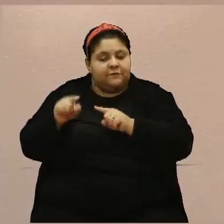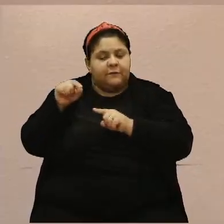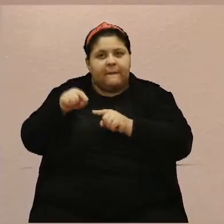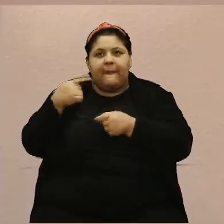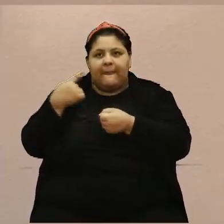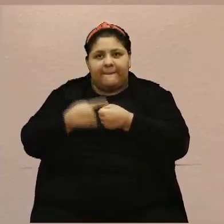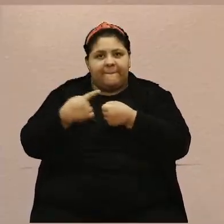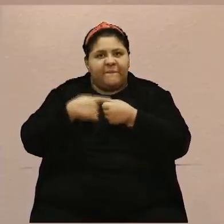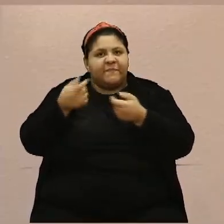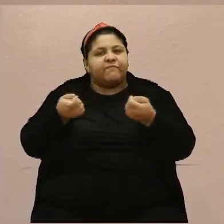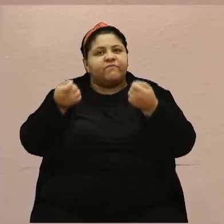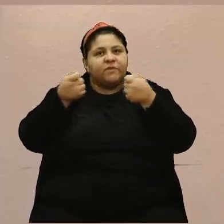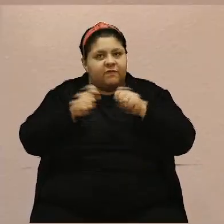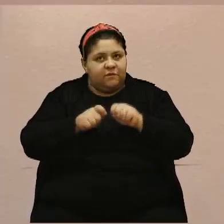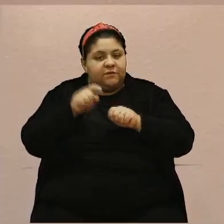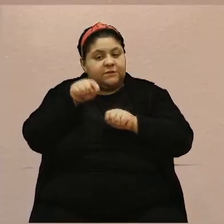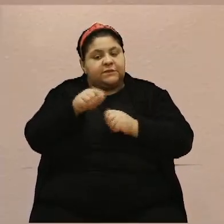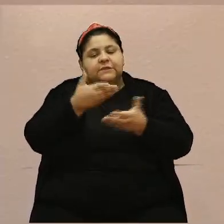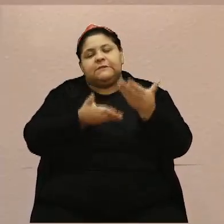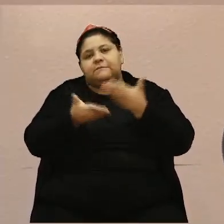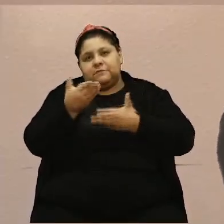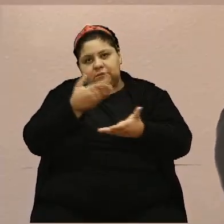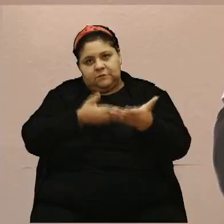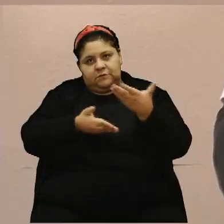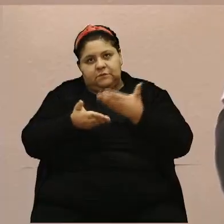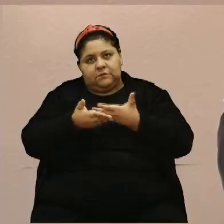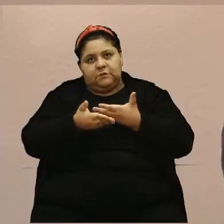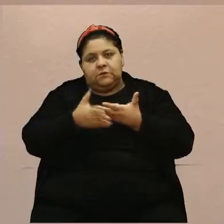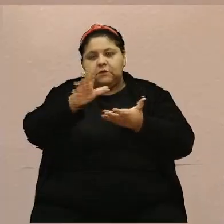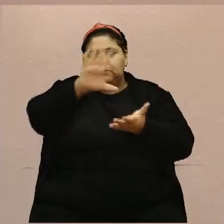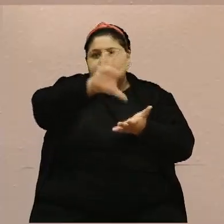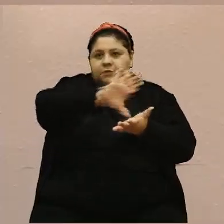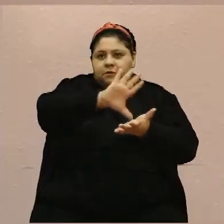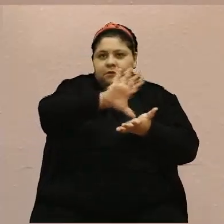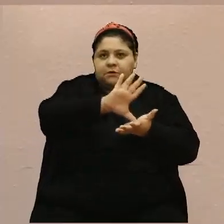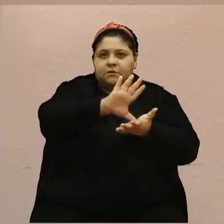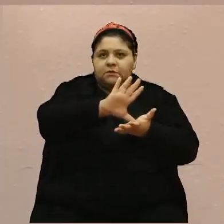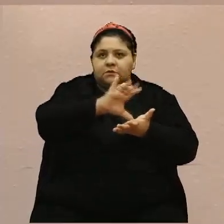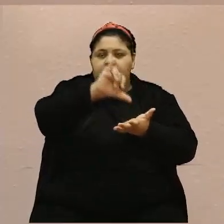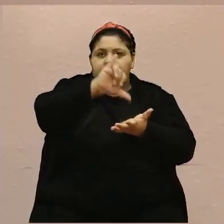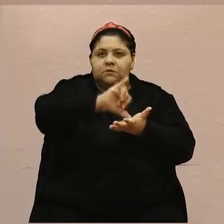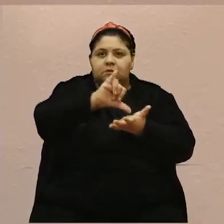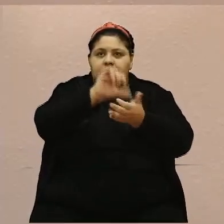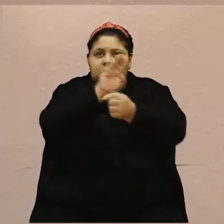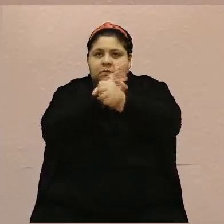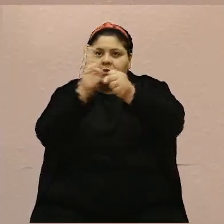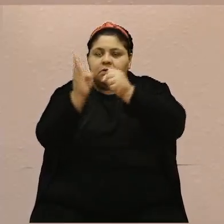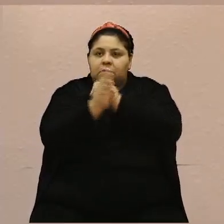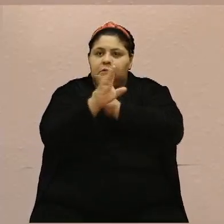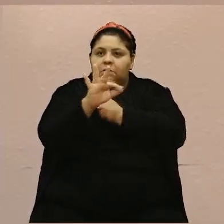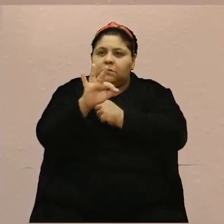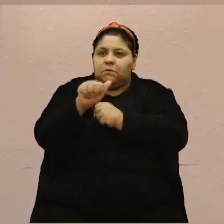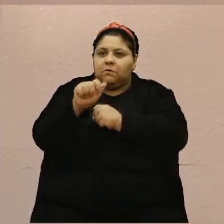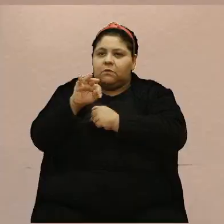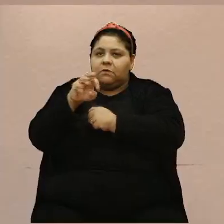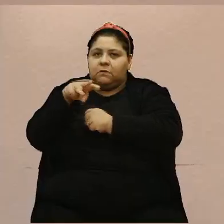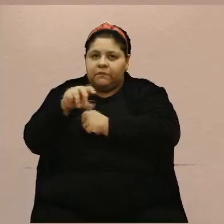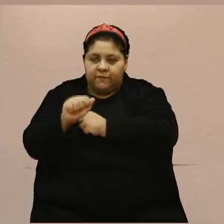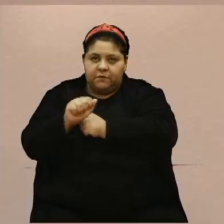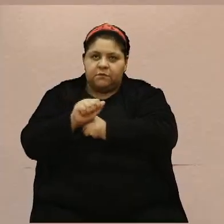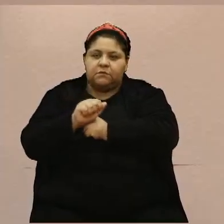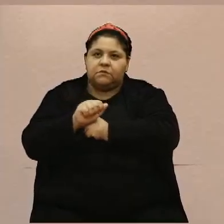cidade precisa desse atendimento. A gente está com a praça central lá do bairro Fátima, a praça Otacílio Paim, que